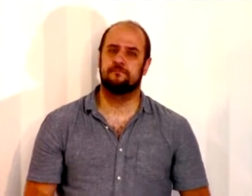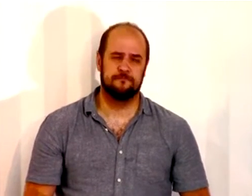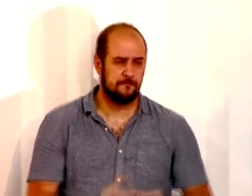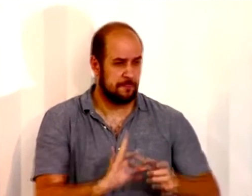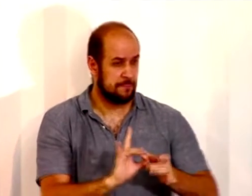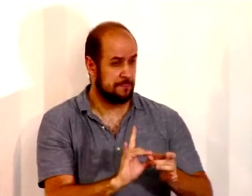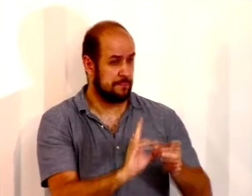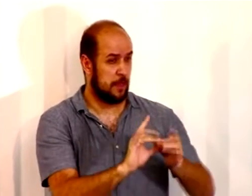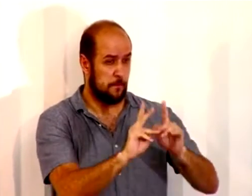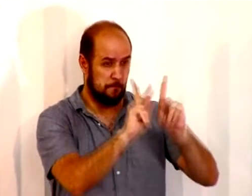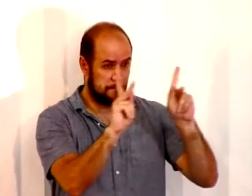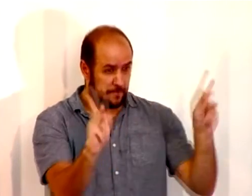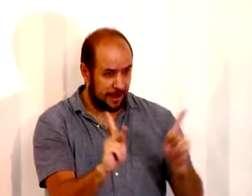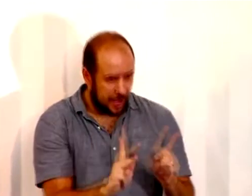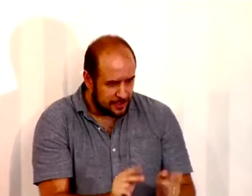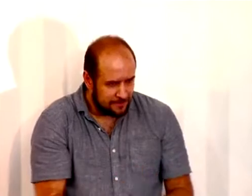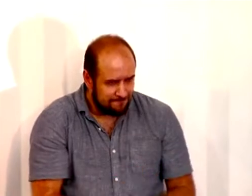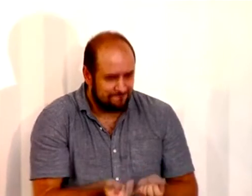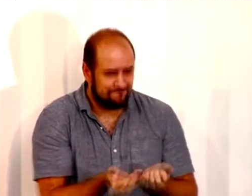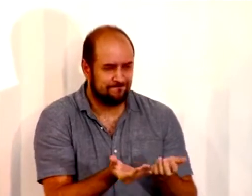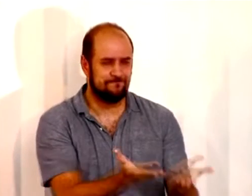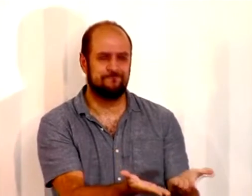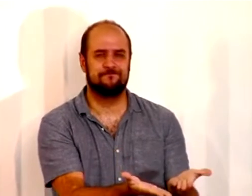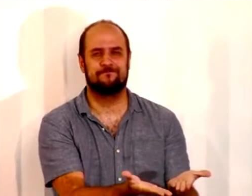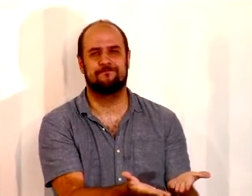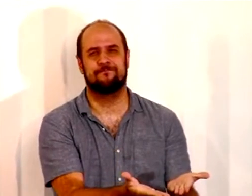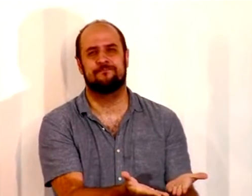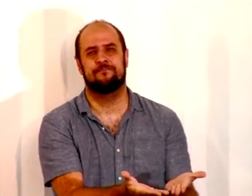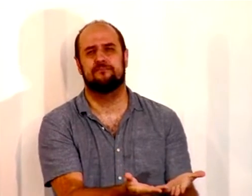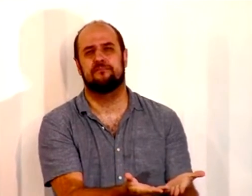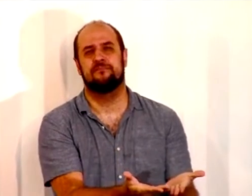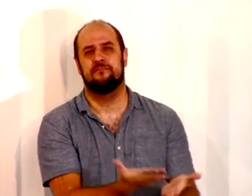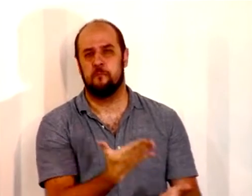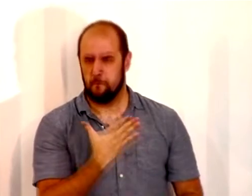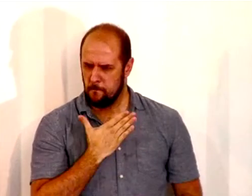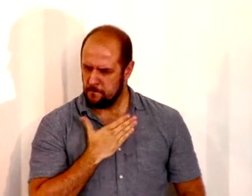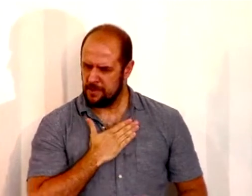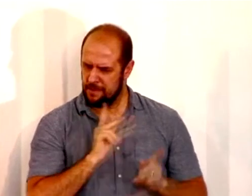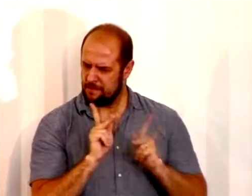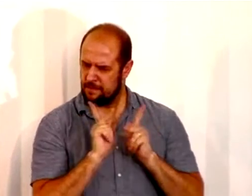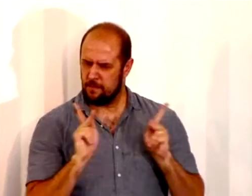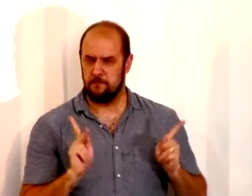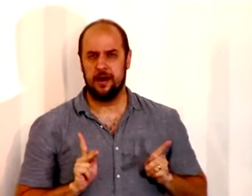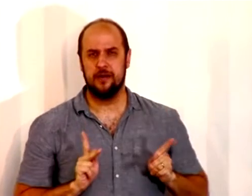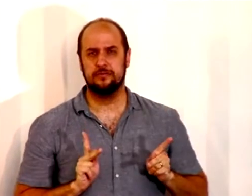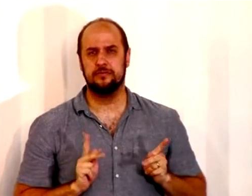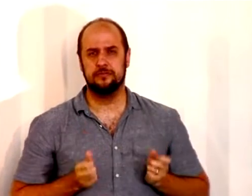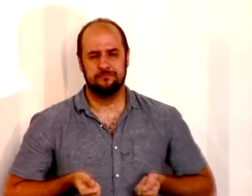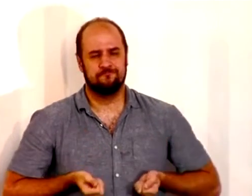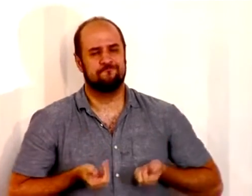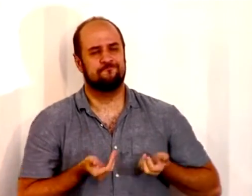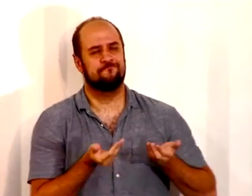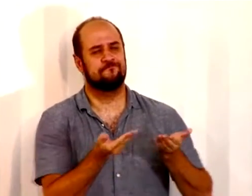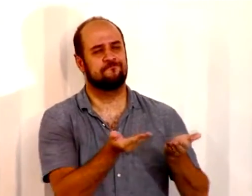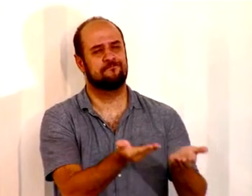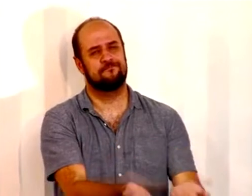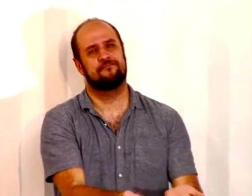deixo-vos a paz, a minha paz vos